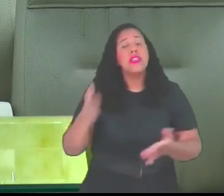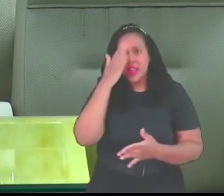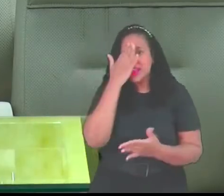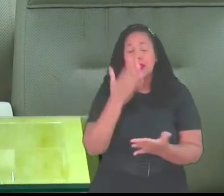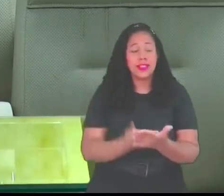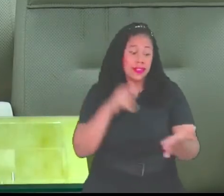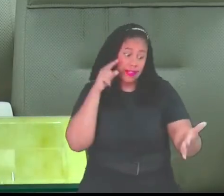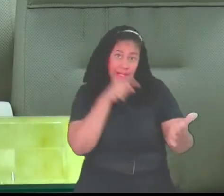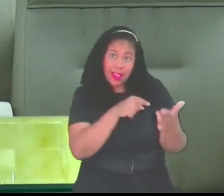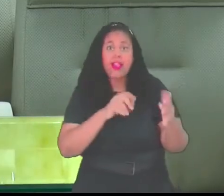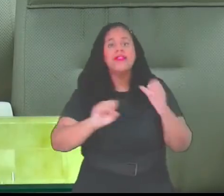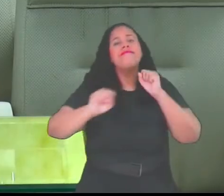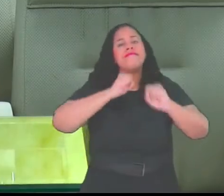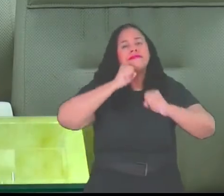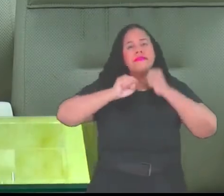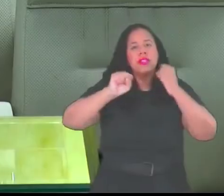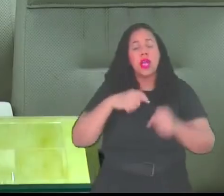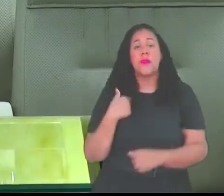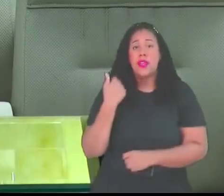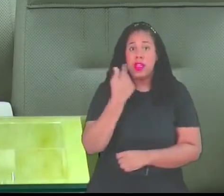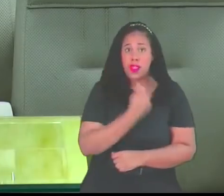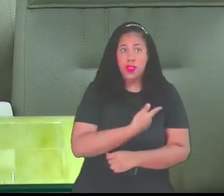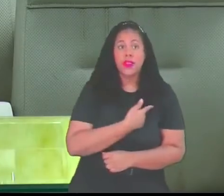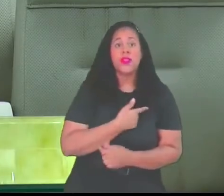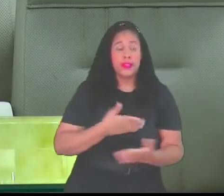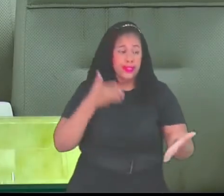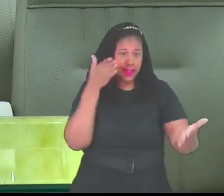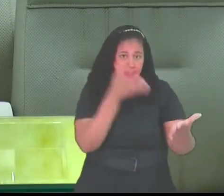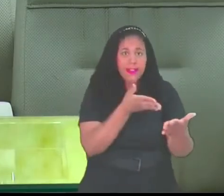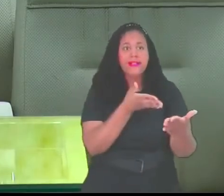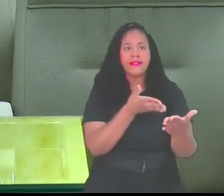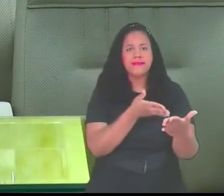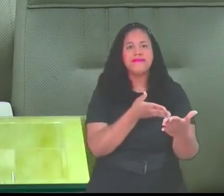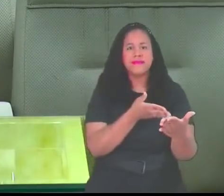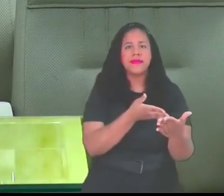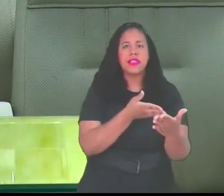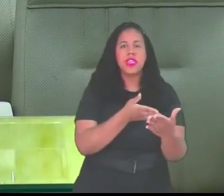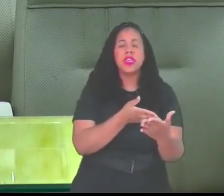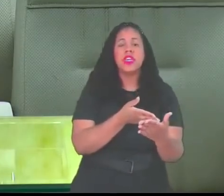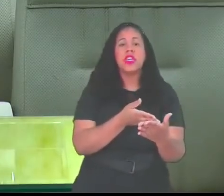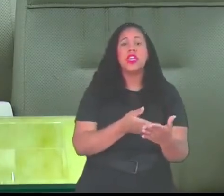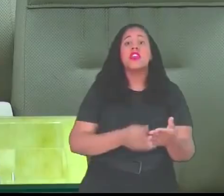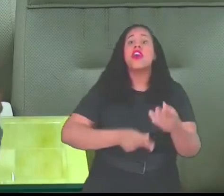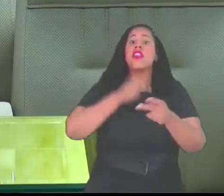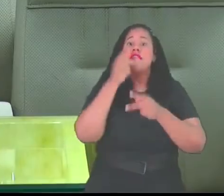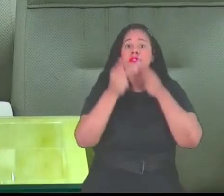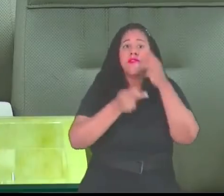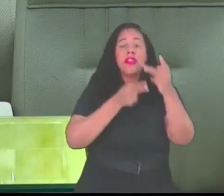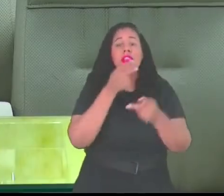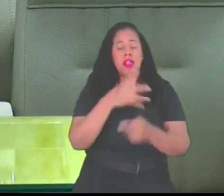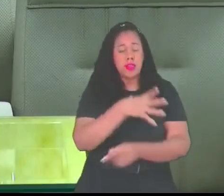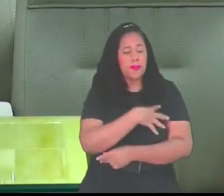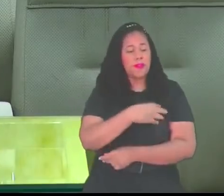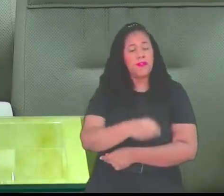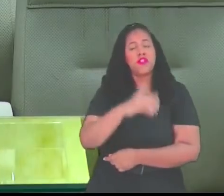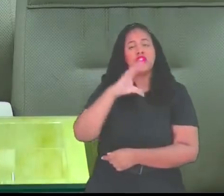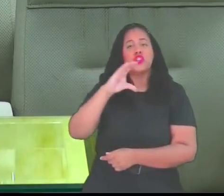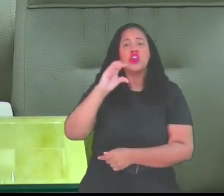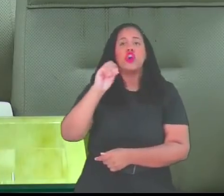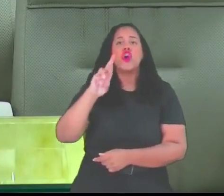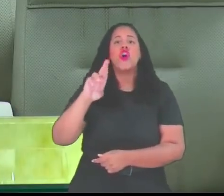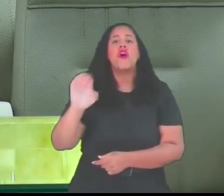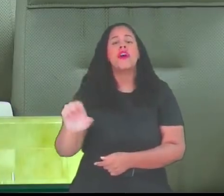que esse salmo que nós temos aqui, que era entoado pelos filhos de Coré, que era